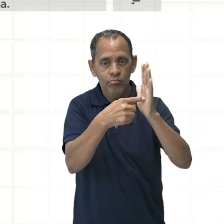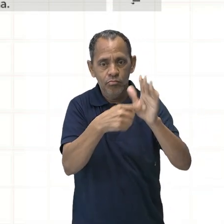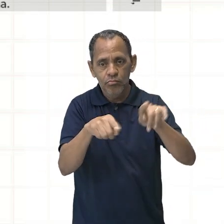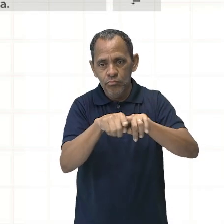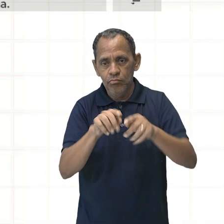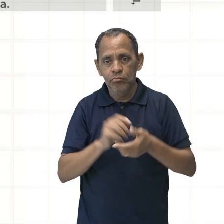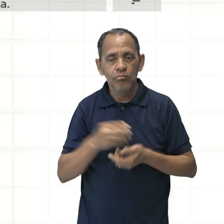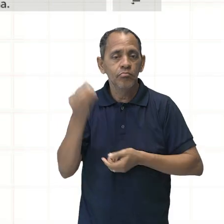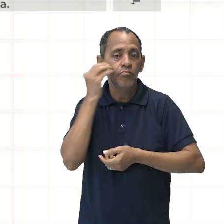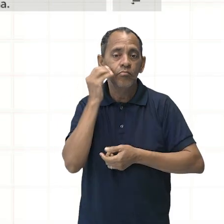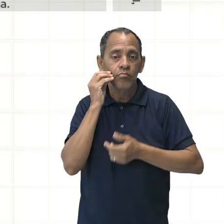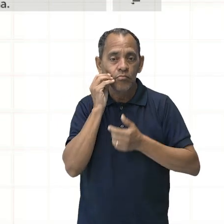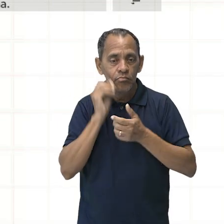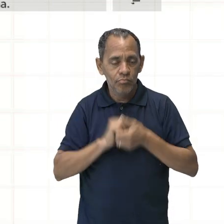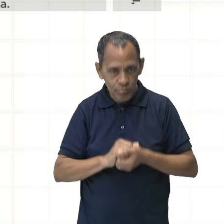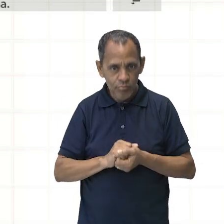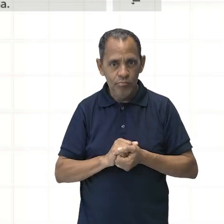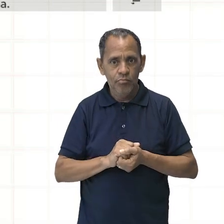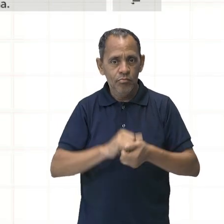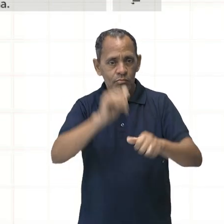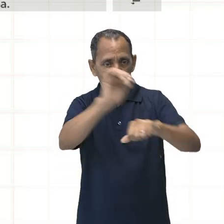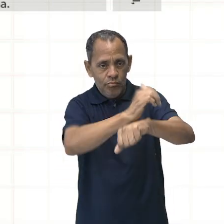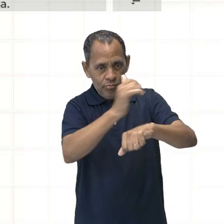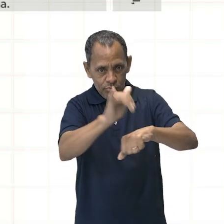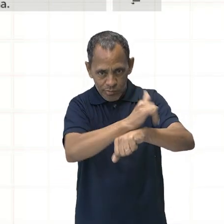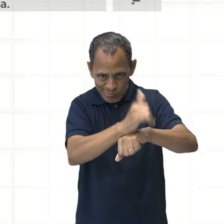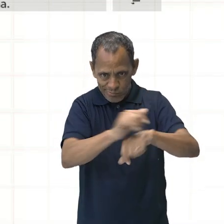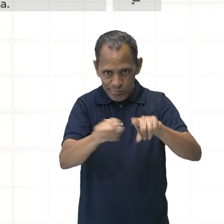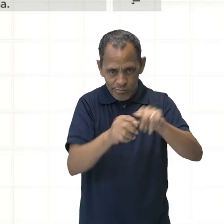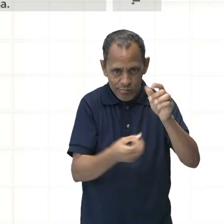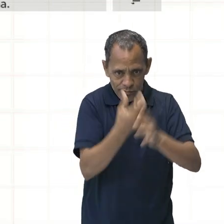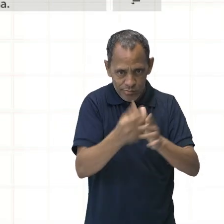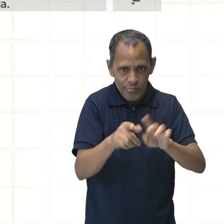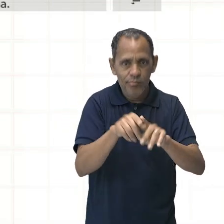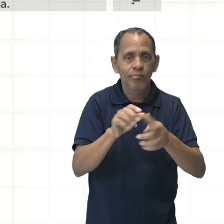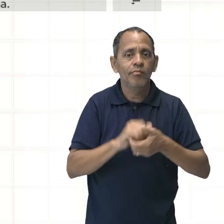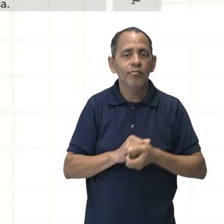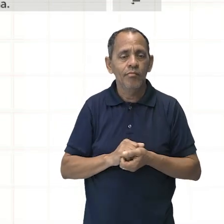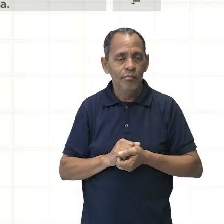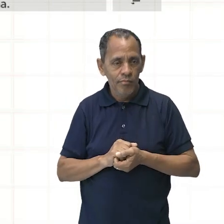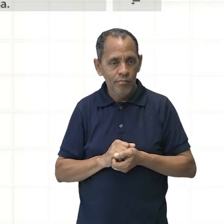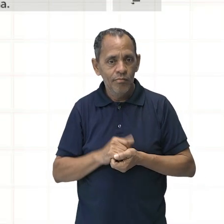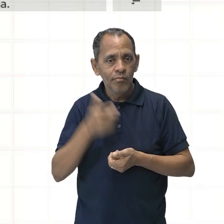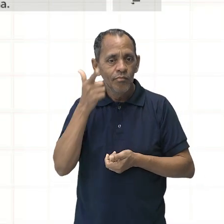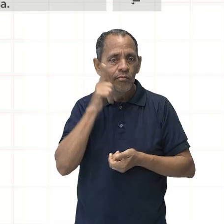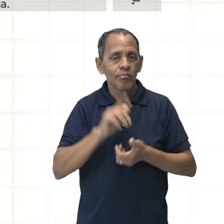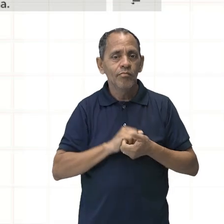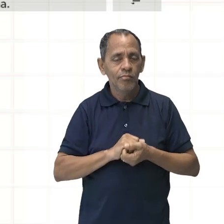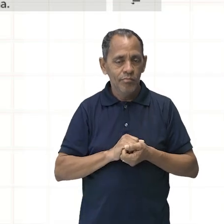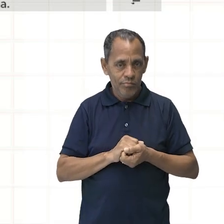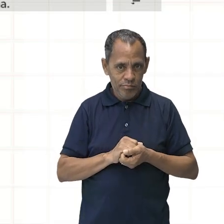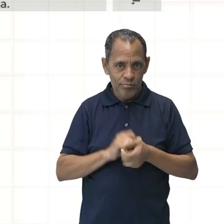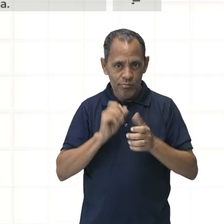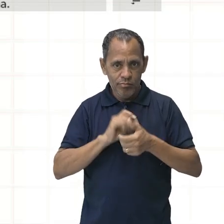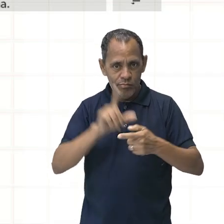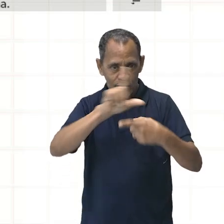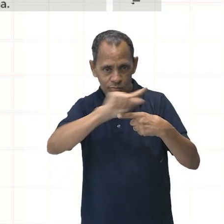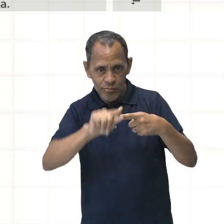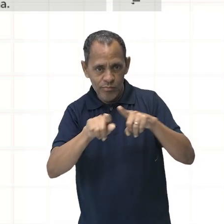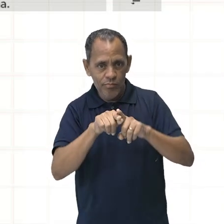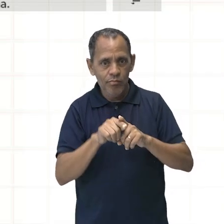o inimigo. Outra característica são ofensivas rápidas. O que eles queriam, né?